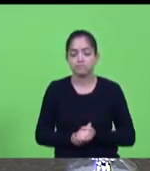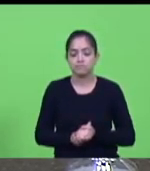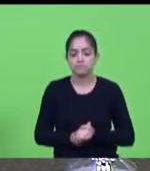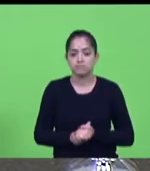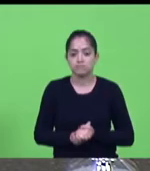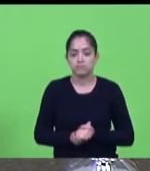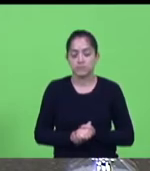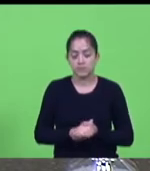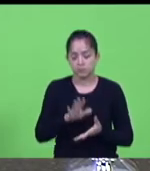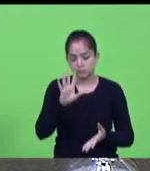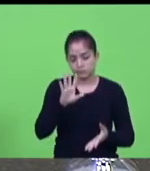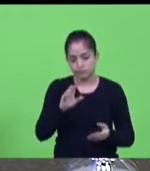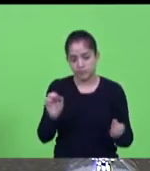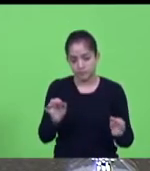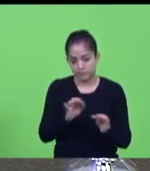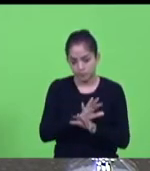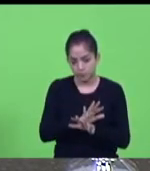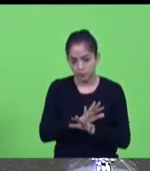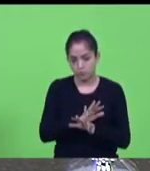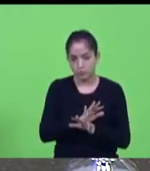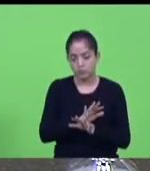Para concluir,